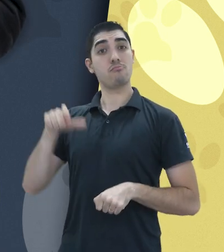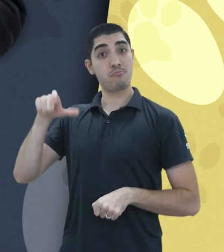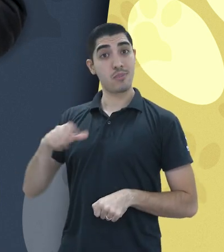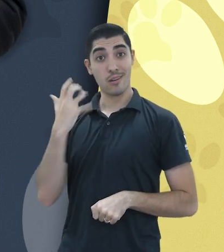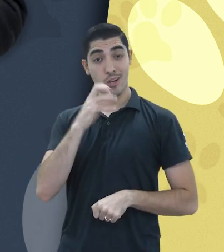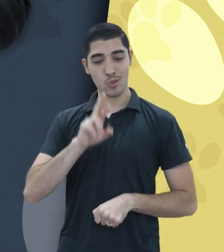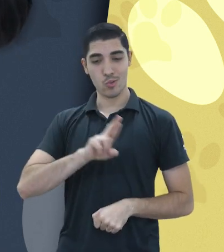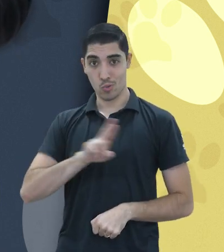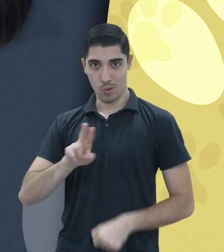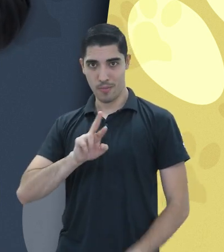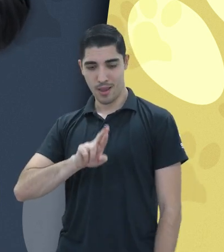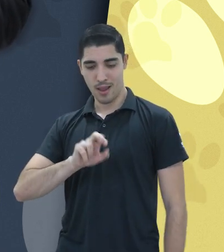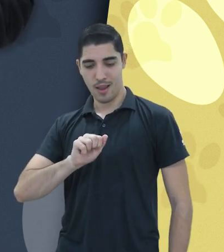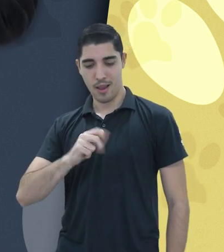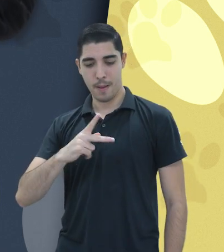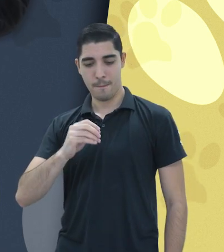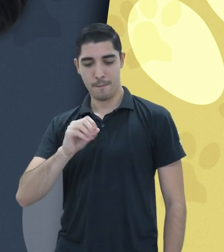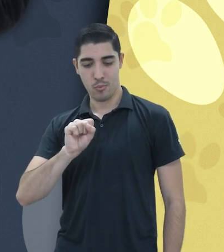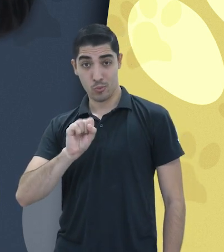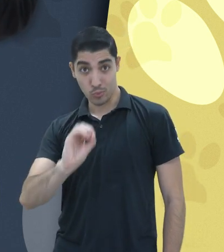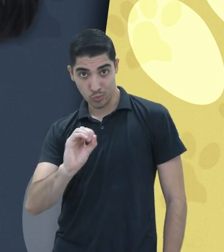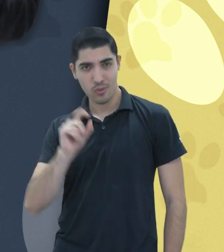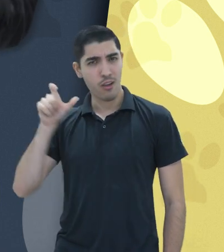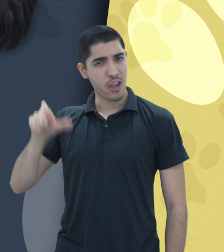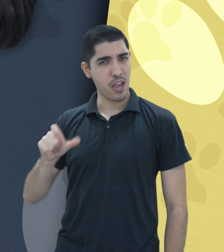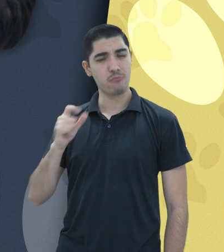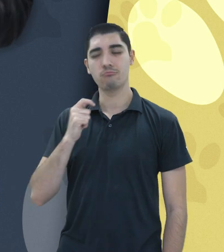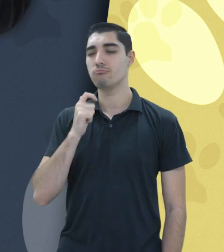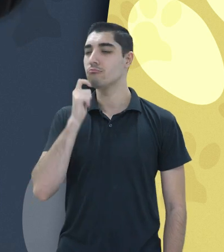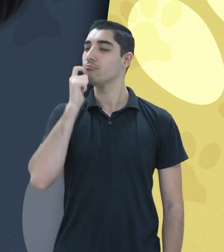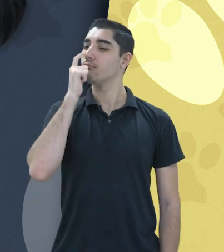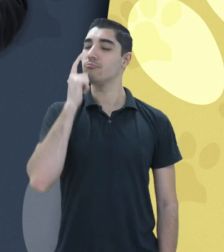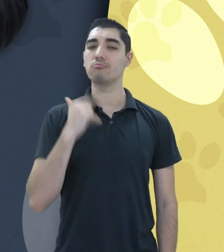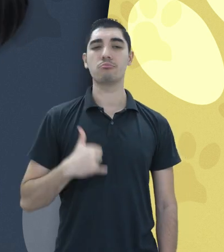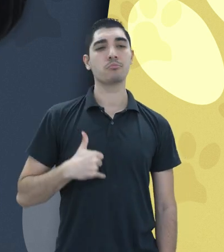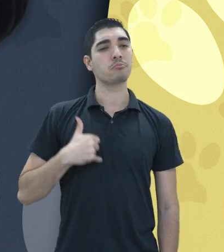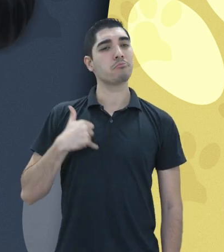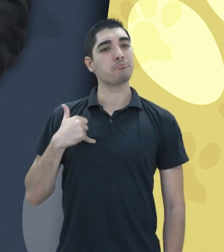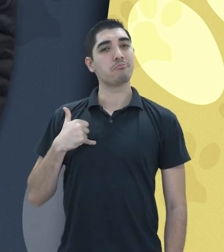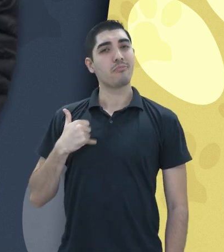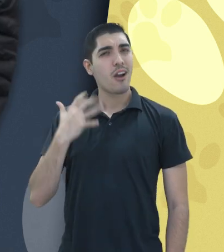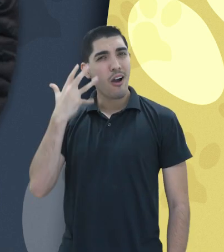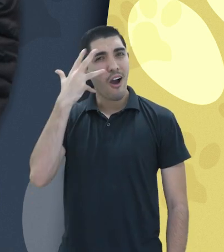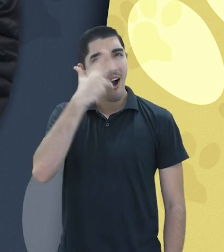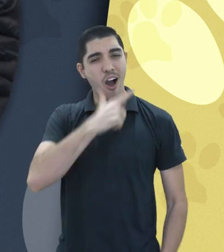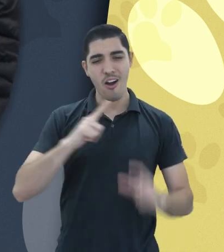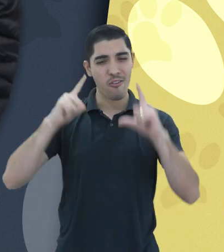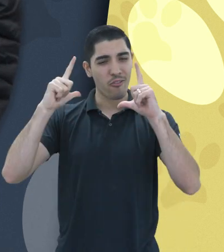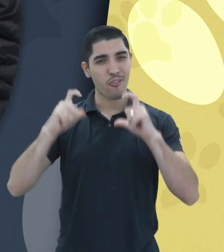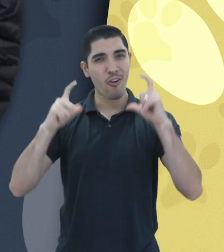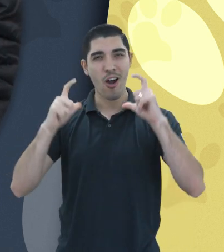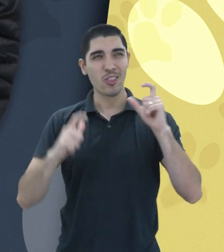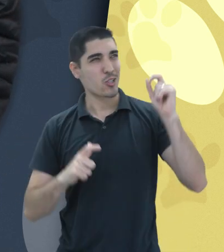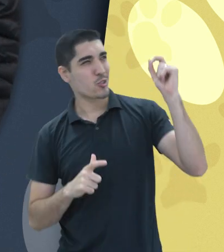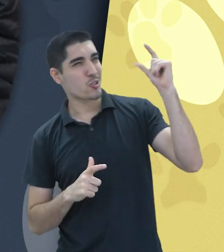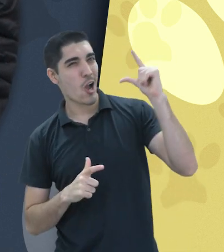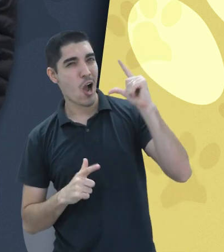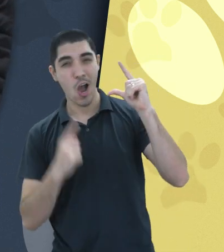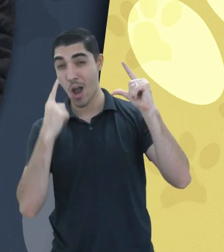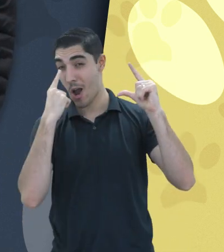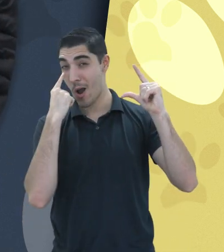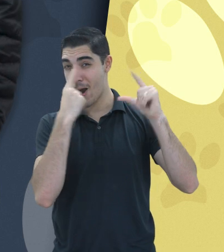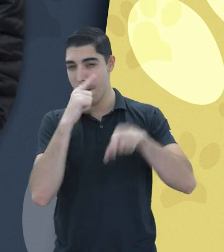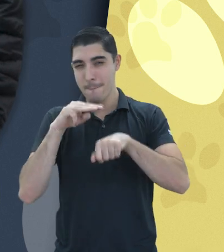Raposo, galera. Ele é um cãozinho pra lá de charmoso, que arrasou nestas fotos aqui ao pôr do sol. Olhos